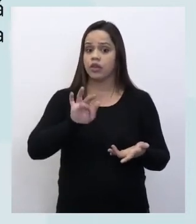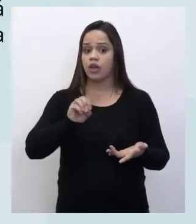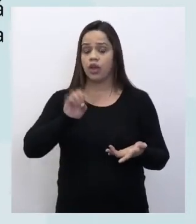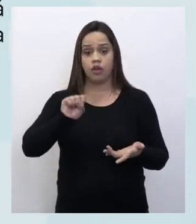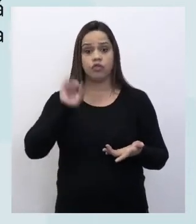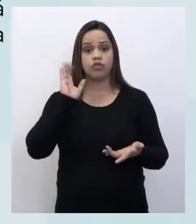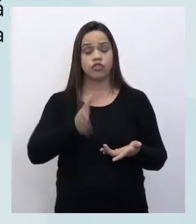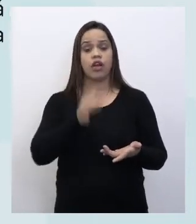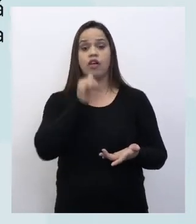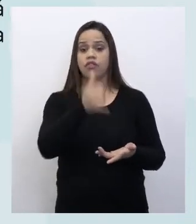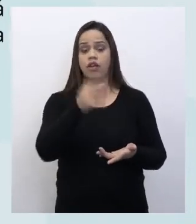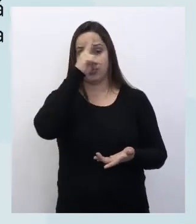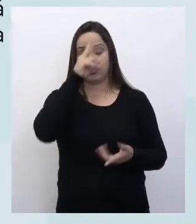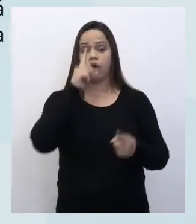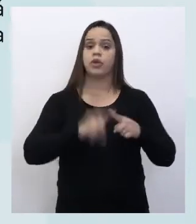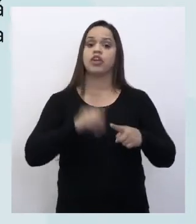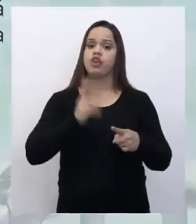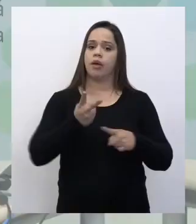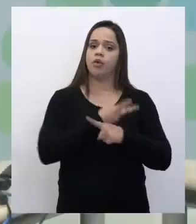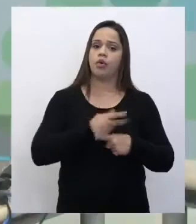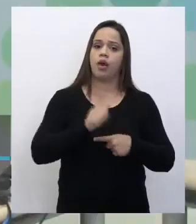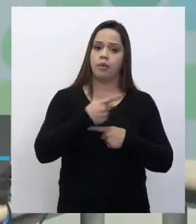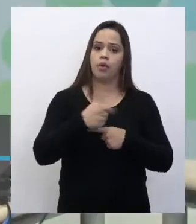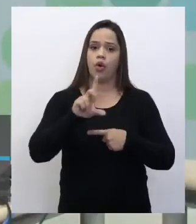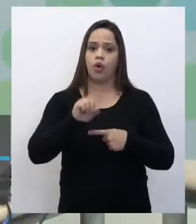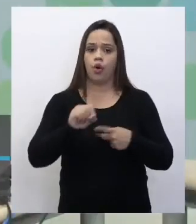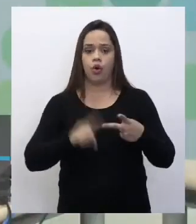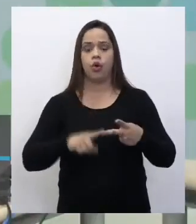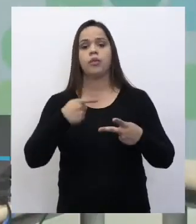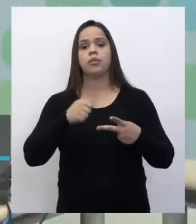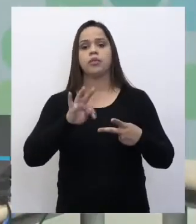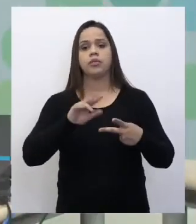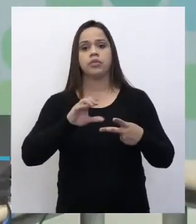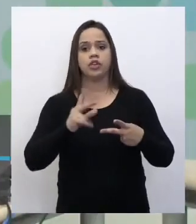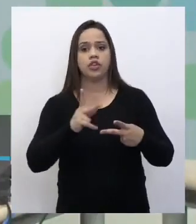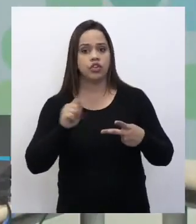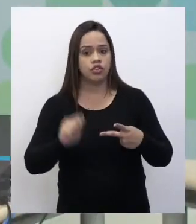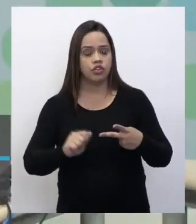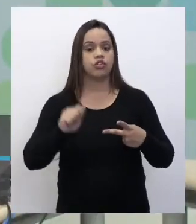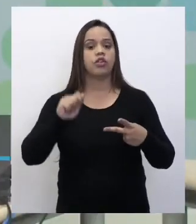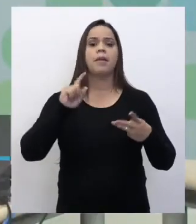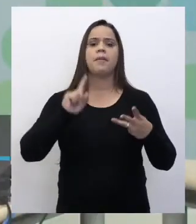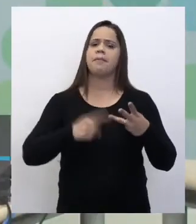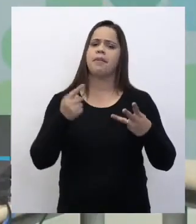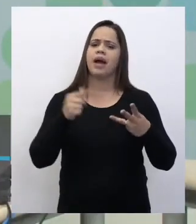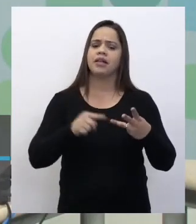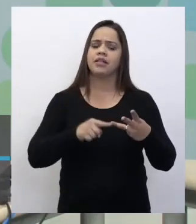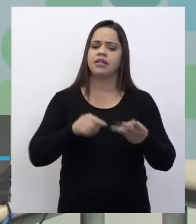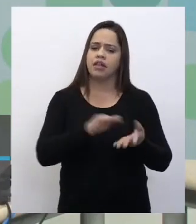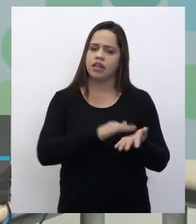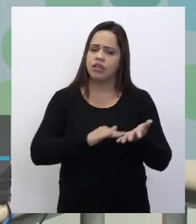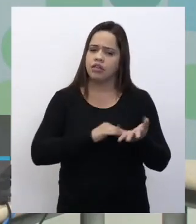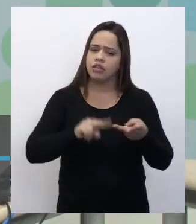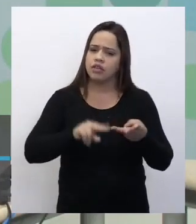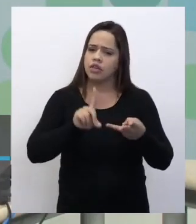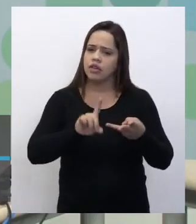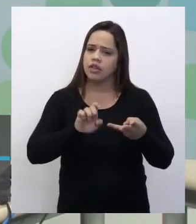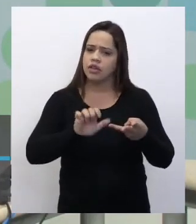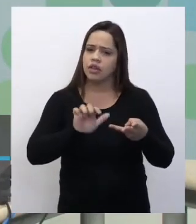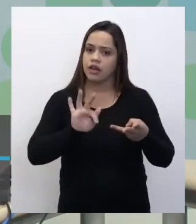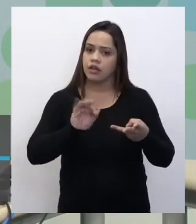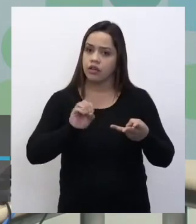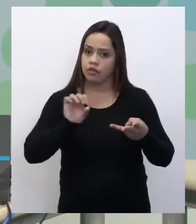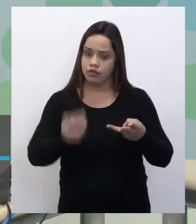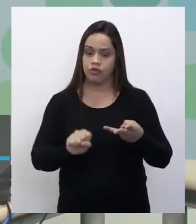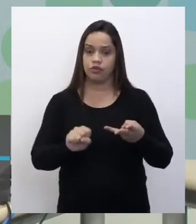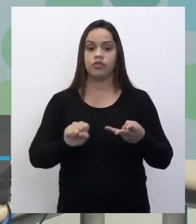história? Porque a gente já procurou sobre Apolo, sobre a Pítia, sobre outras coisas, mas quem foi aí? Aprofunda para mim oráculo de Delfos